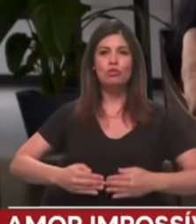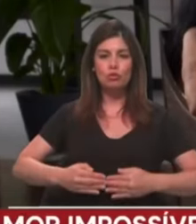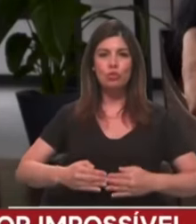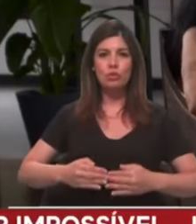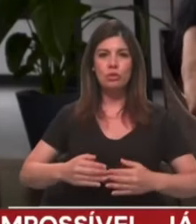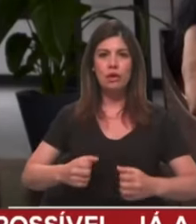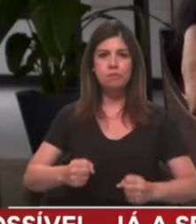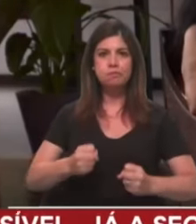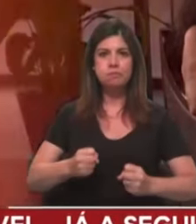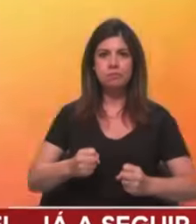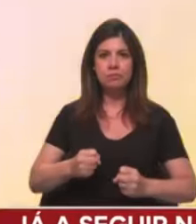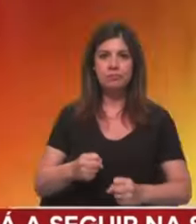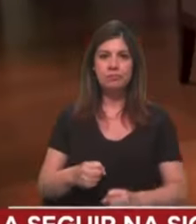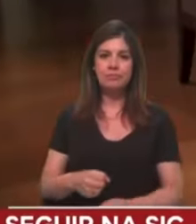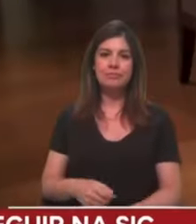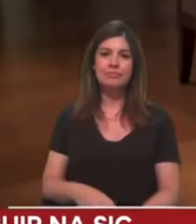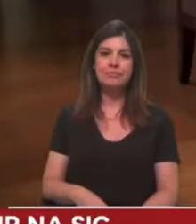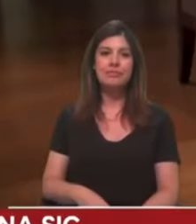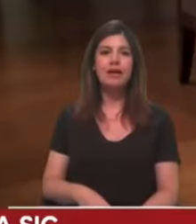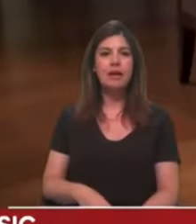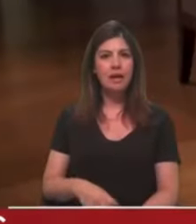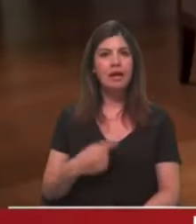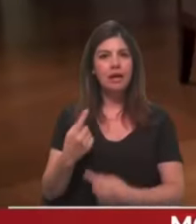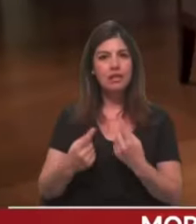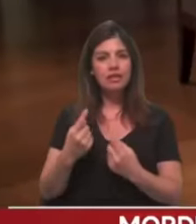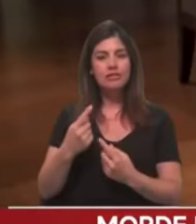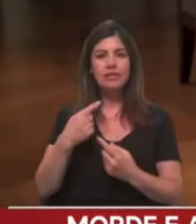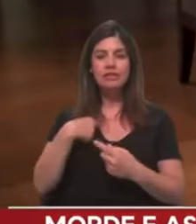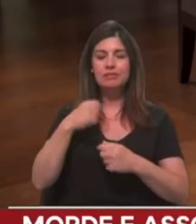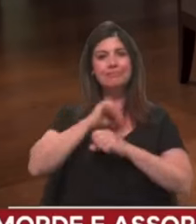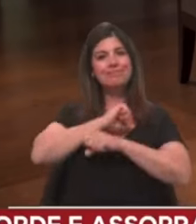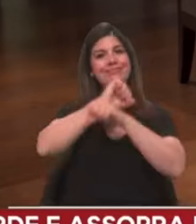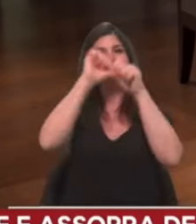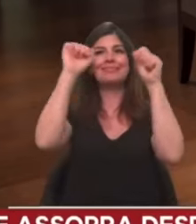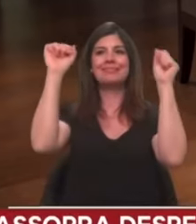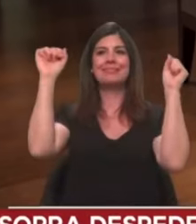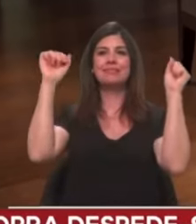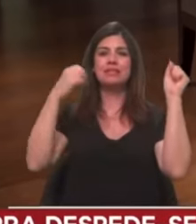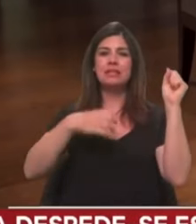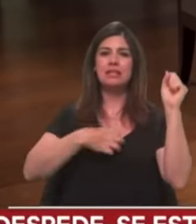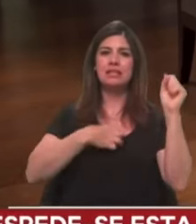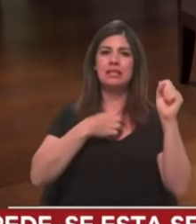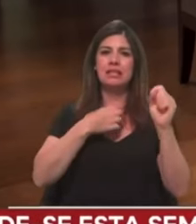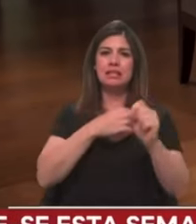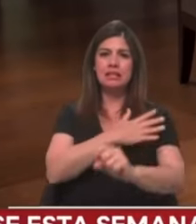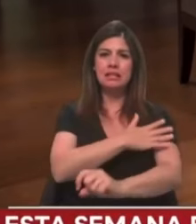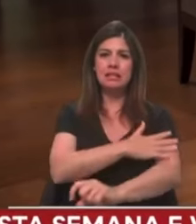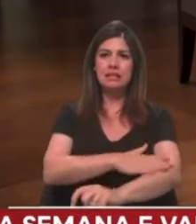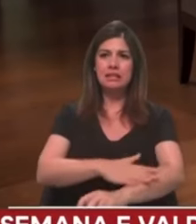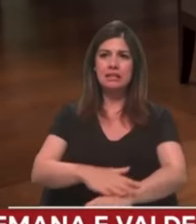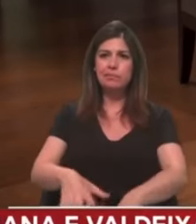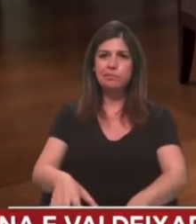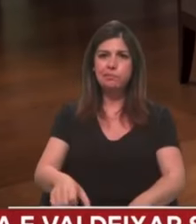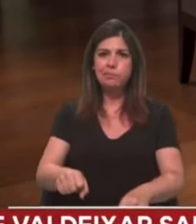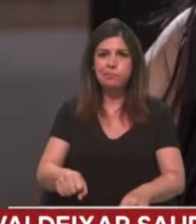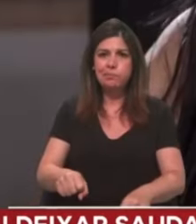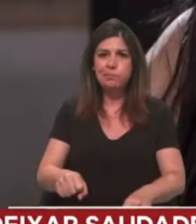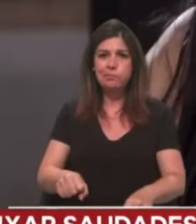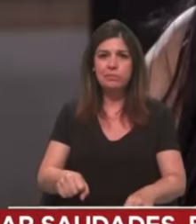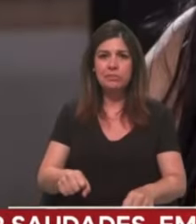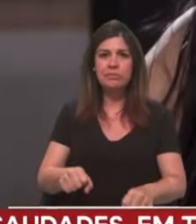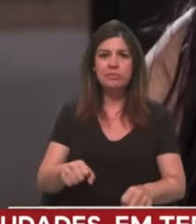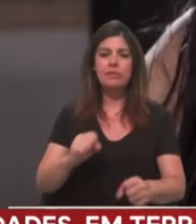Rigidez. Não, é que tem dias em que eu sinto alguma tensão muscular e alguma